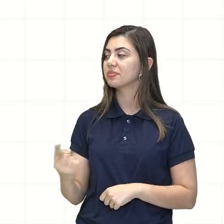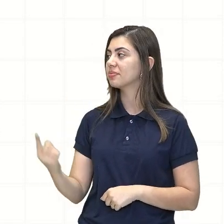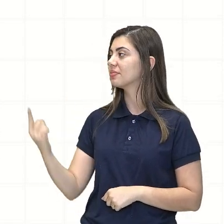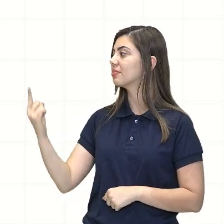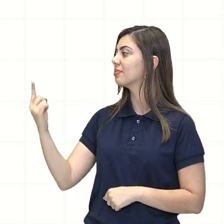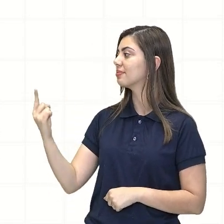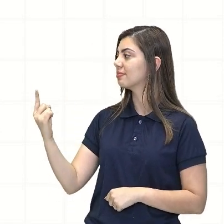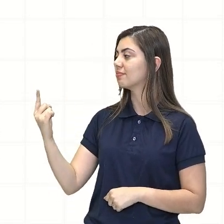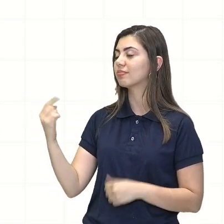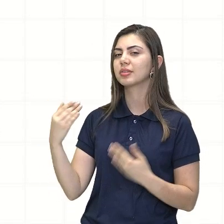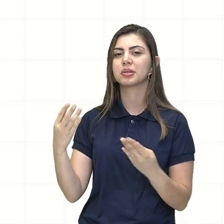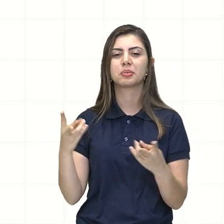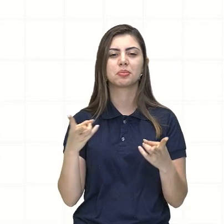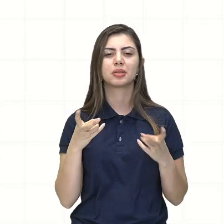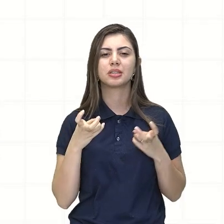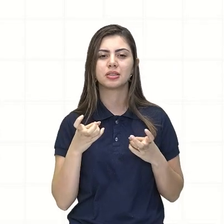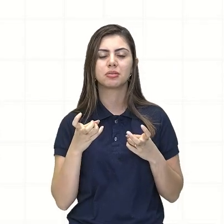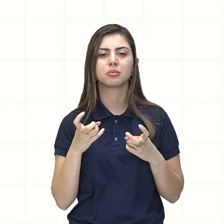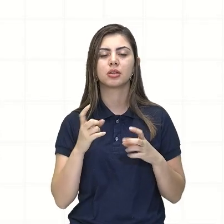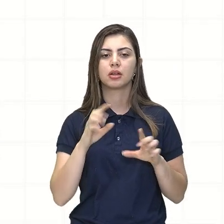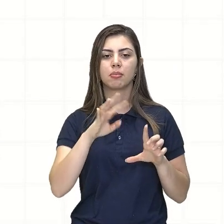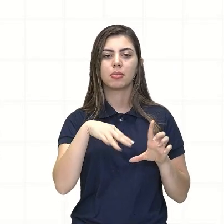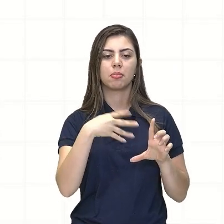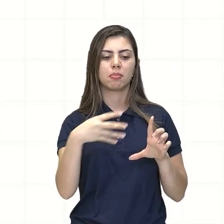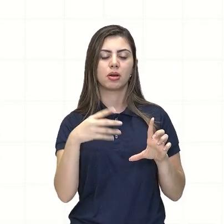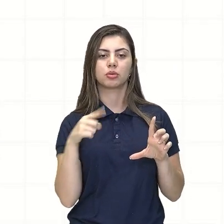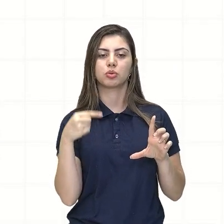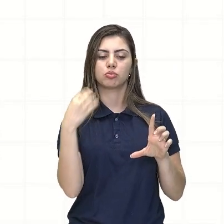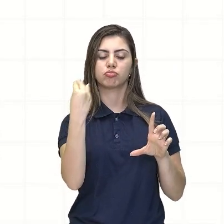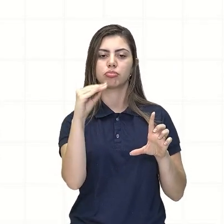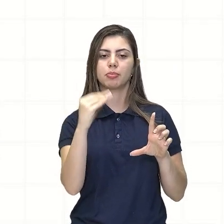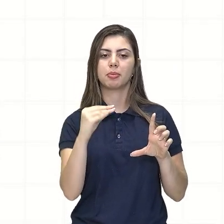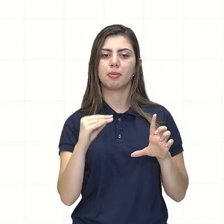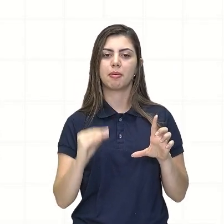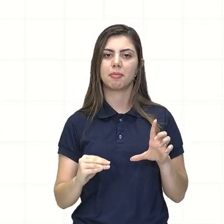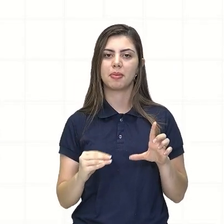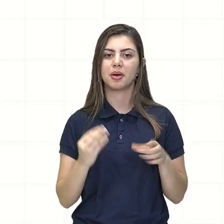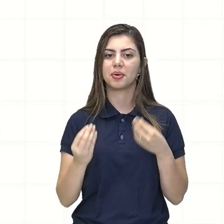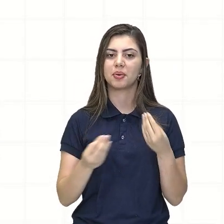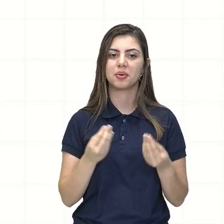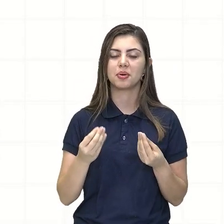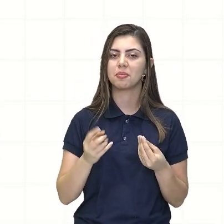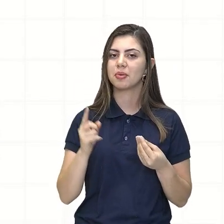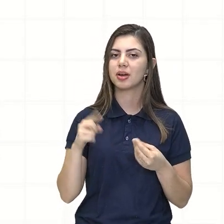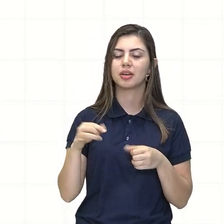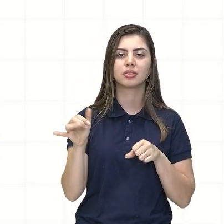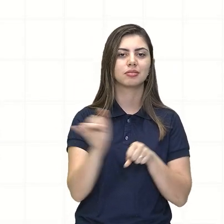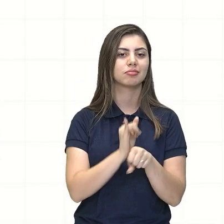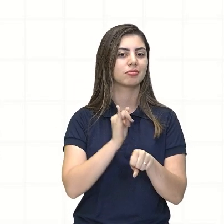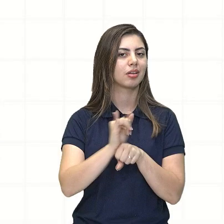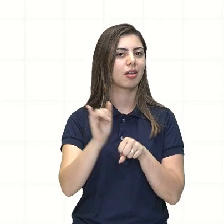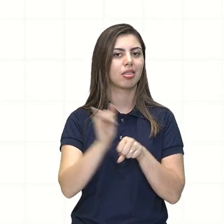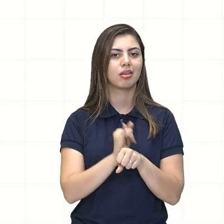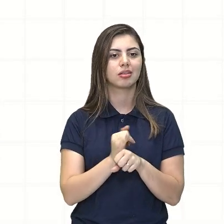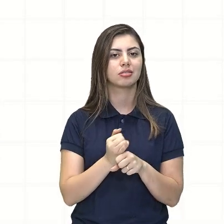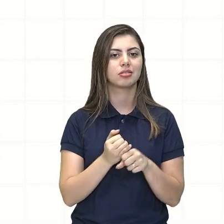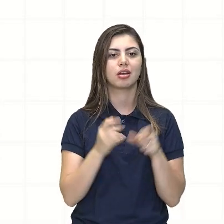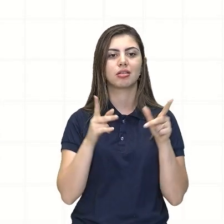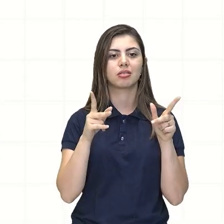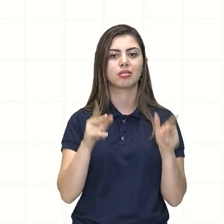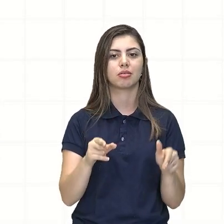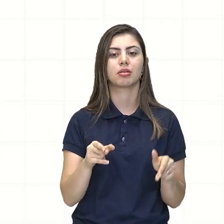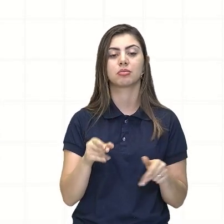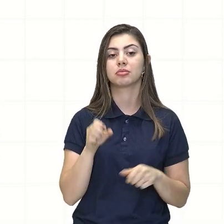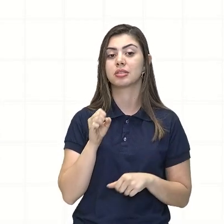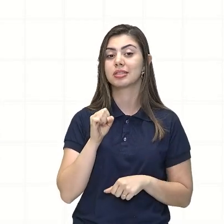20. Então, observe que todos a gente fez exatamente do mesmo jeito, tá? Caso